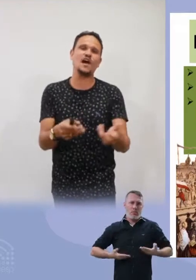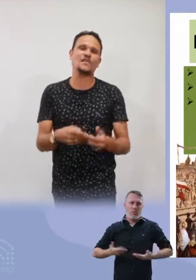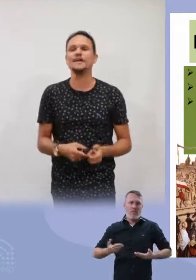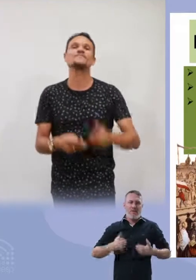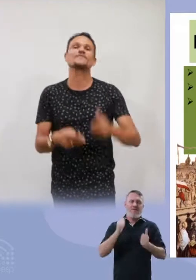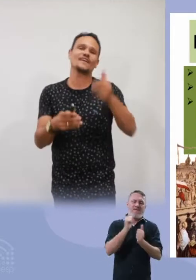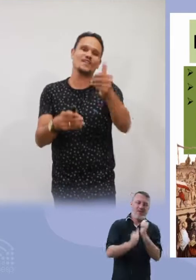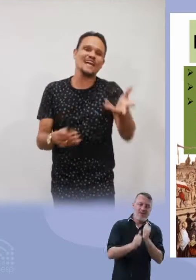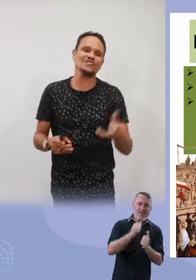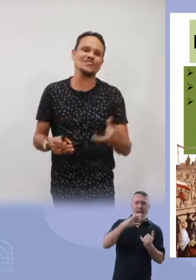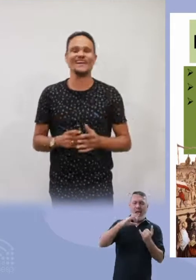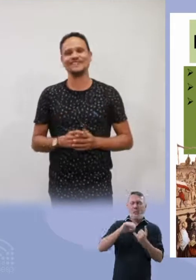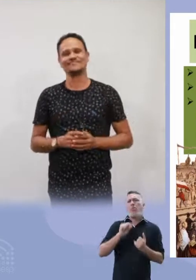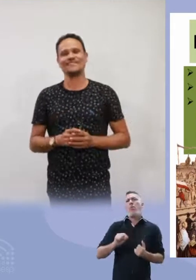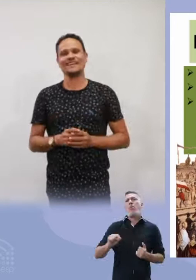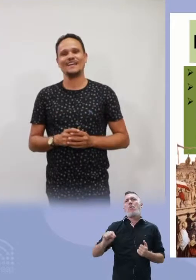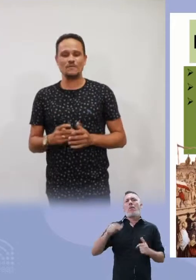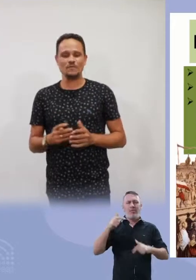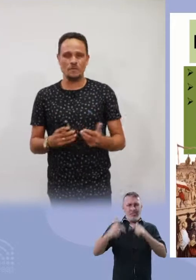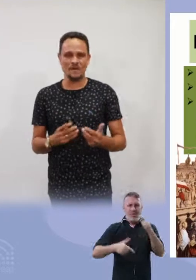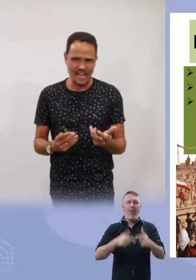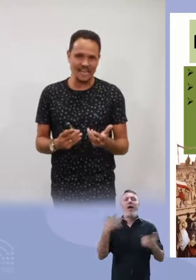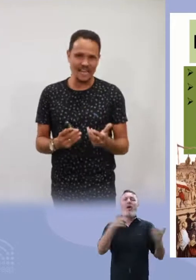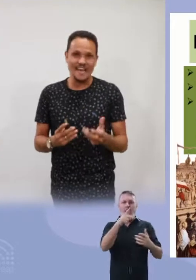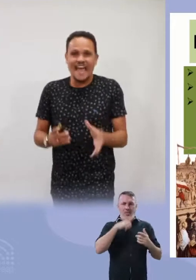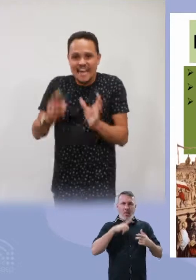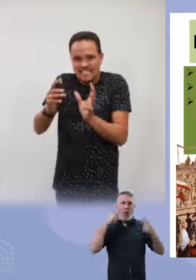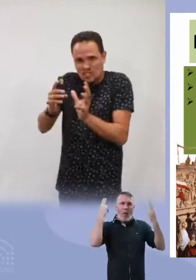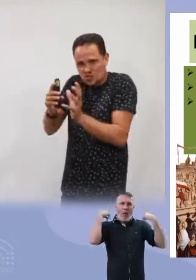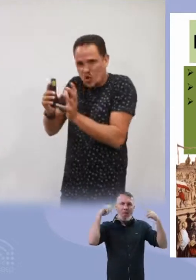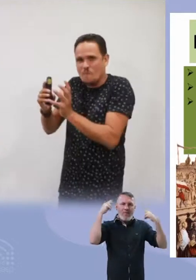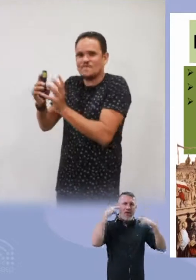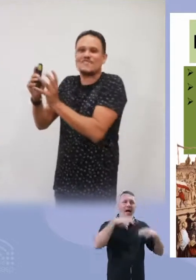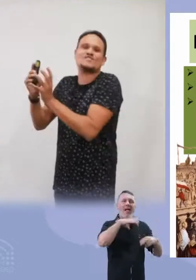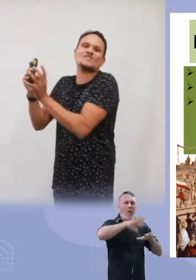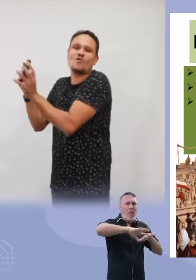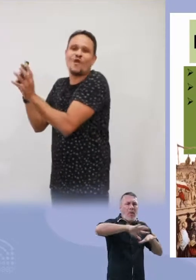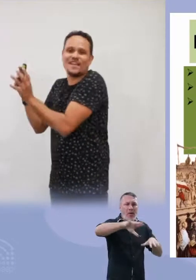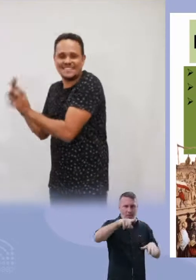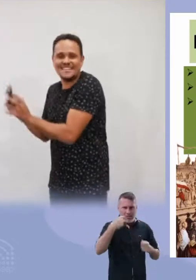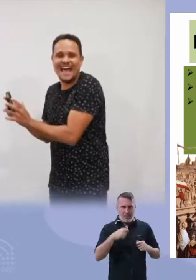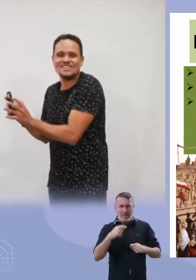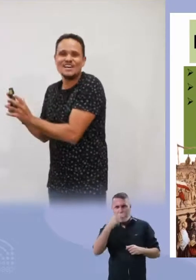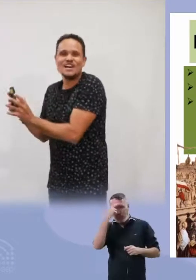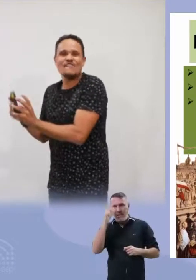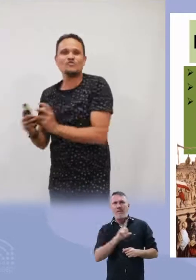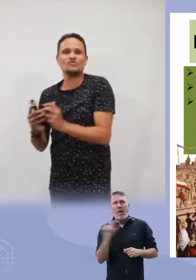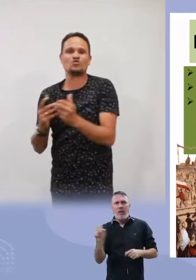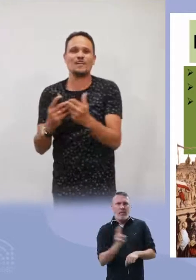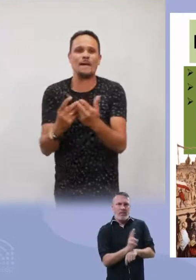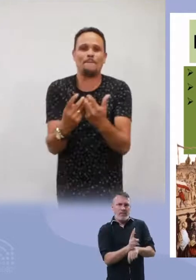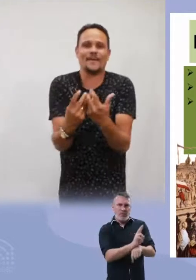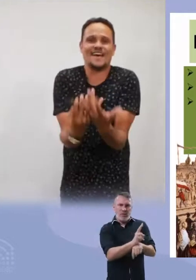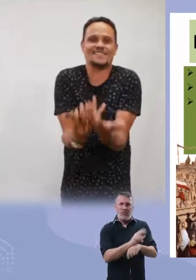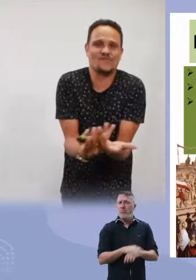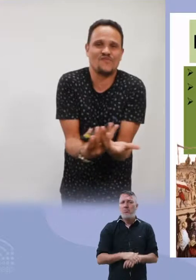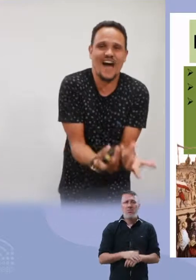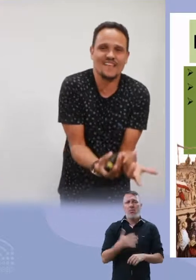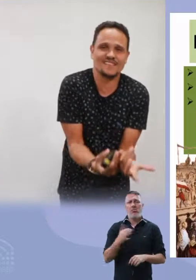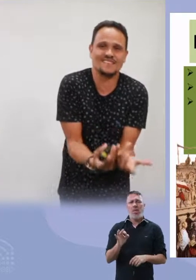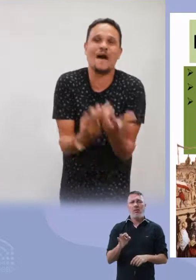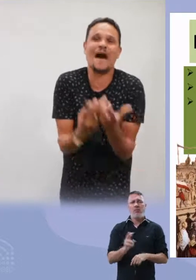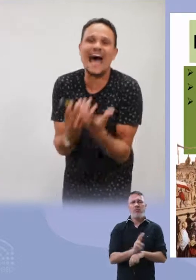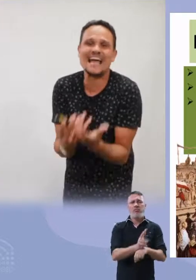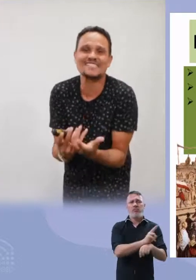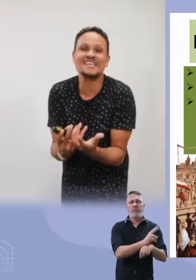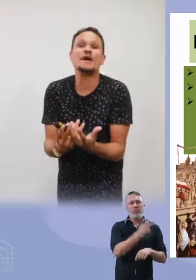que é o quê? Cuidar de ovelha. Tá, professor, mas daí? Esses homens que estão agora na cidade vão se tornar presas